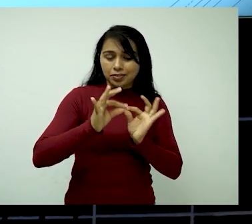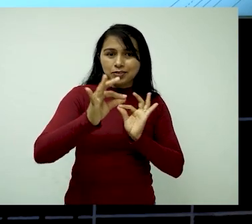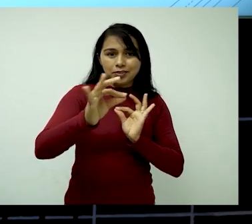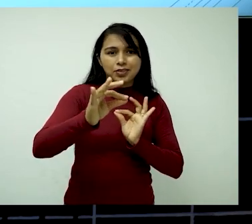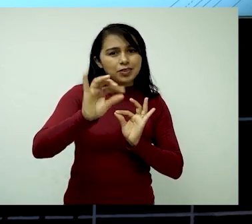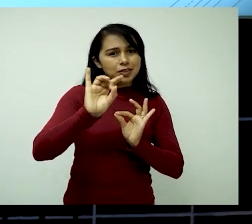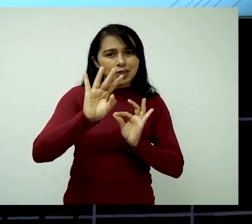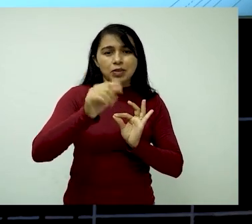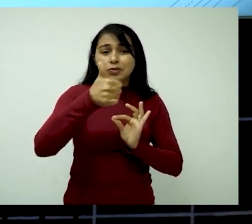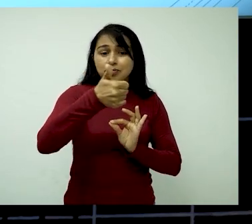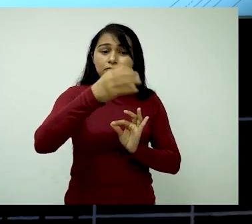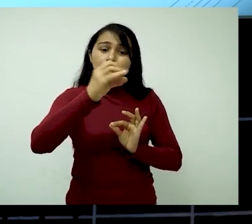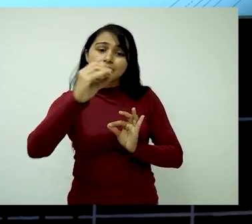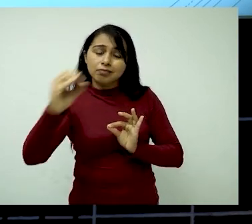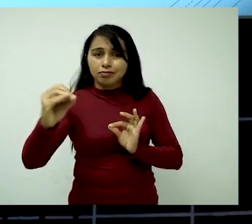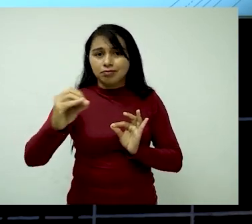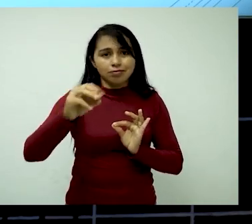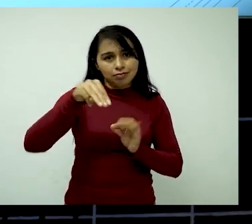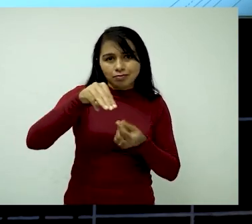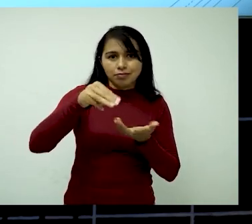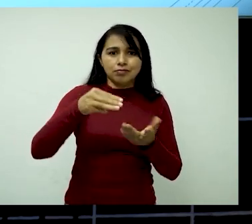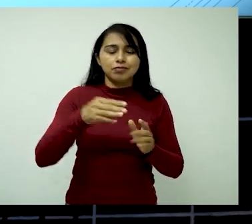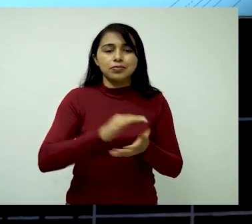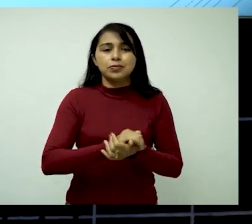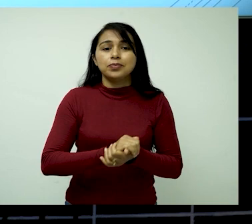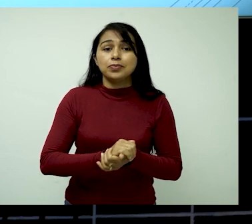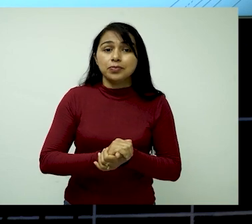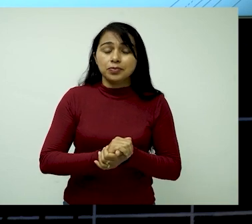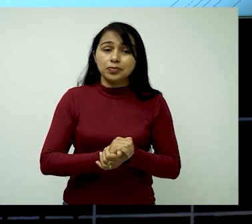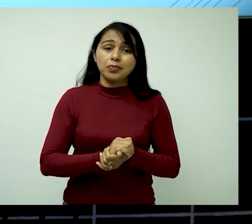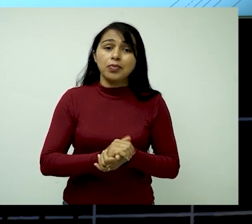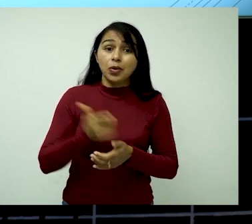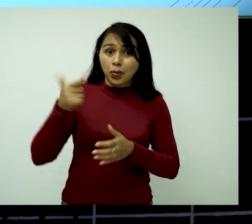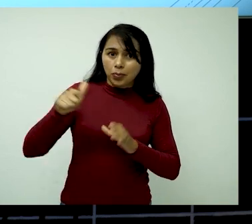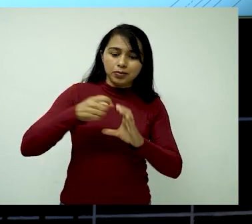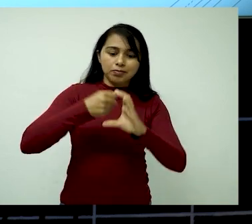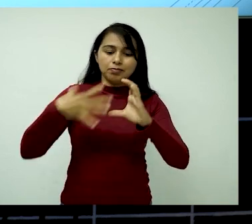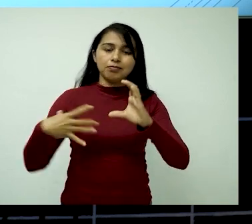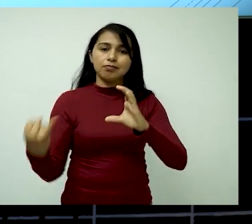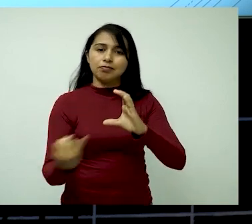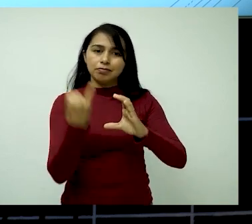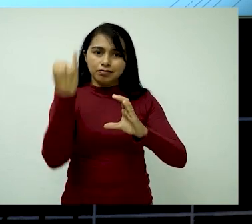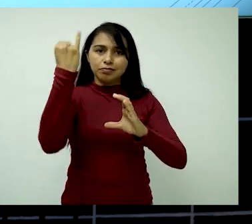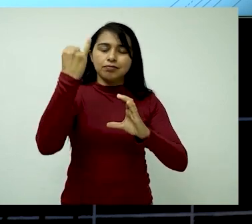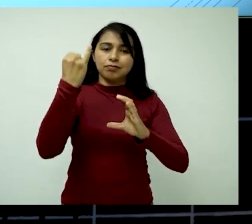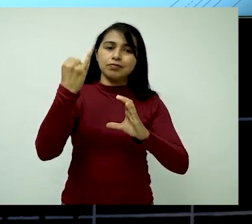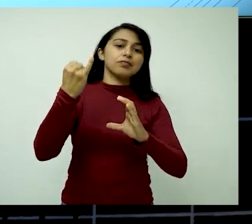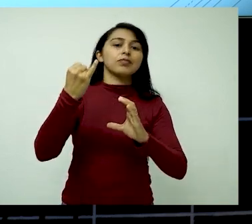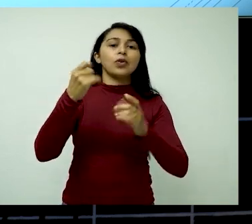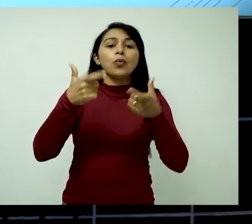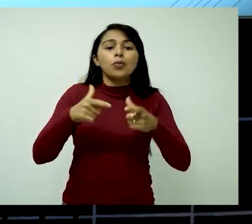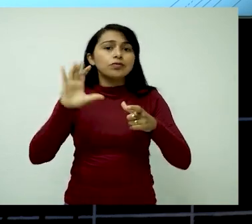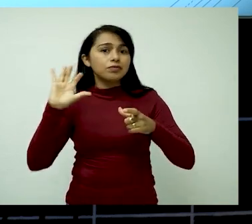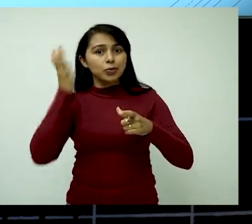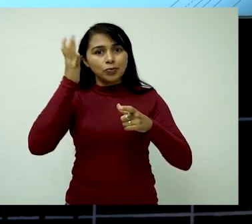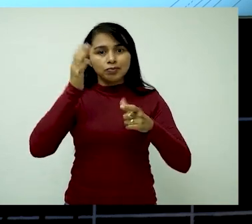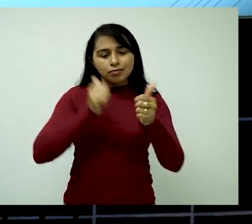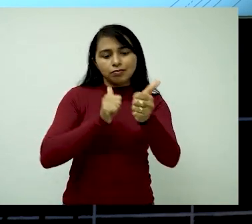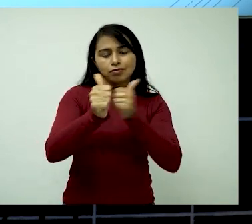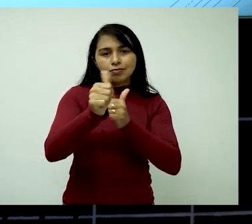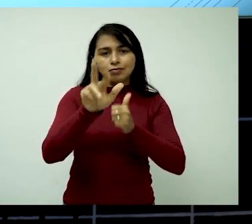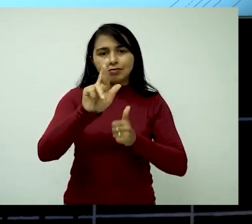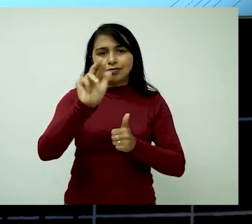de 100, 200 e 400 metros. Outra característica importante, essas corridas rasas,